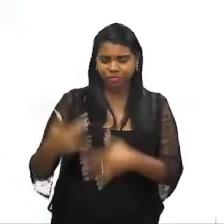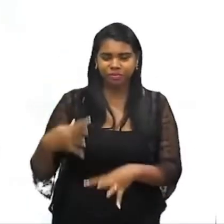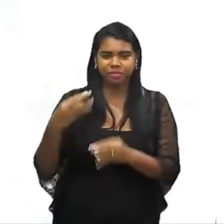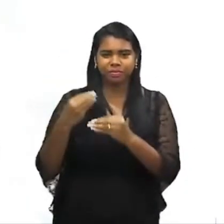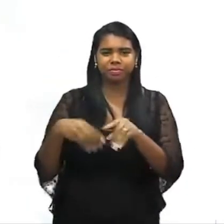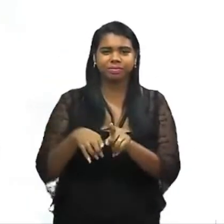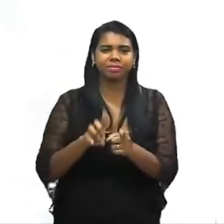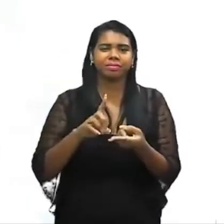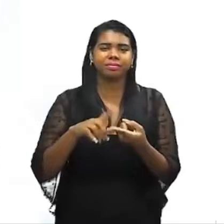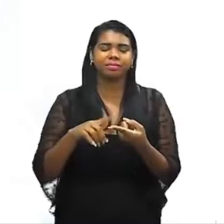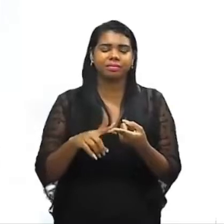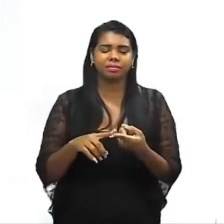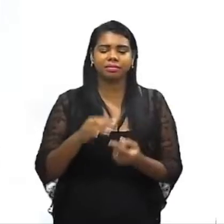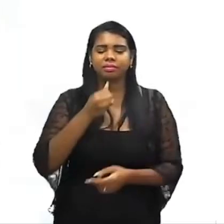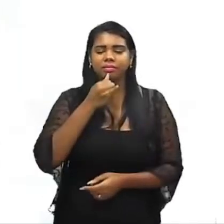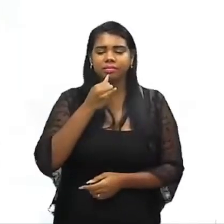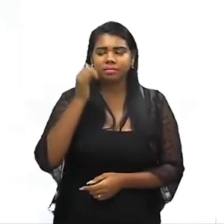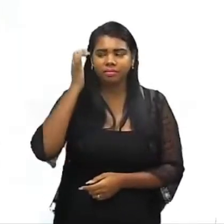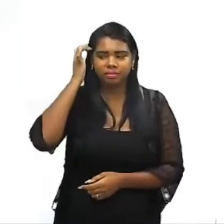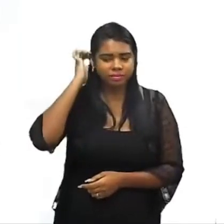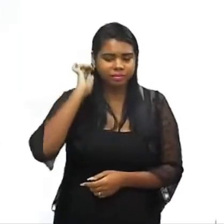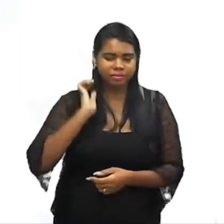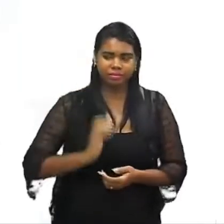pouco sobre